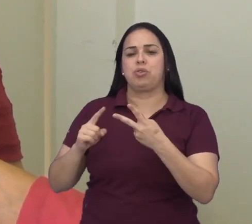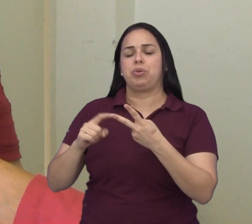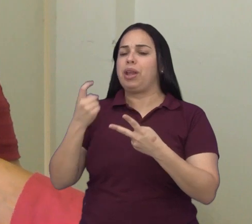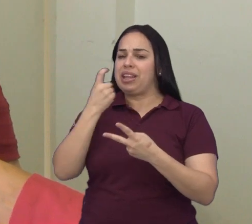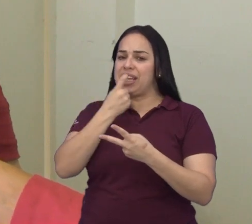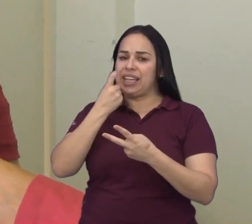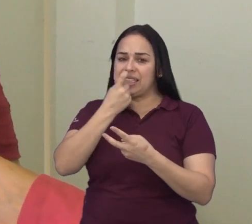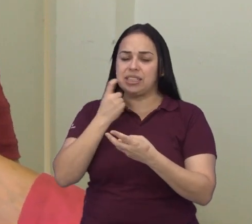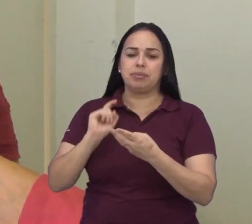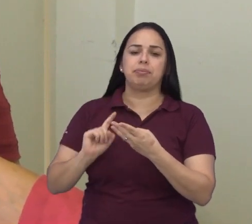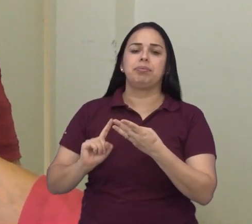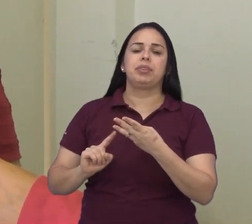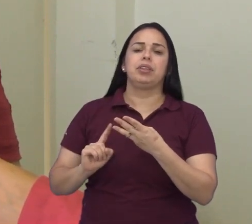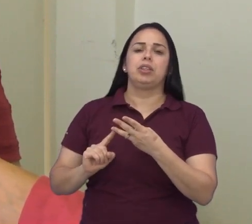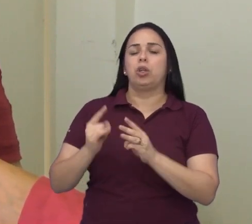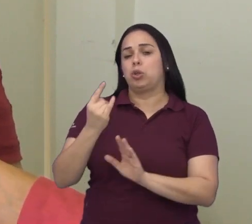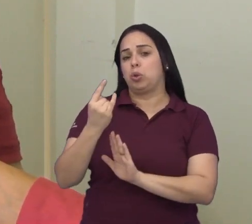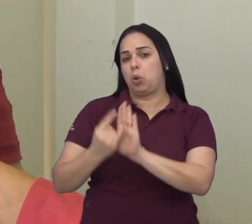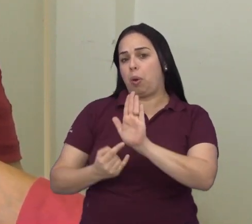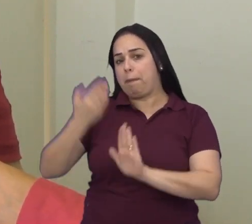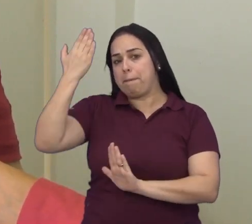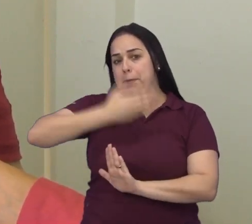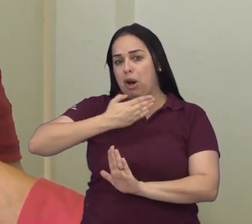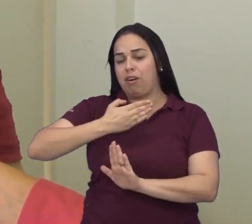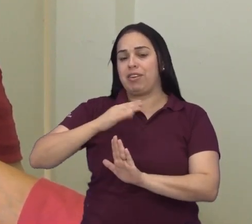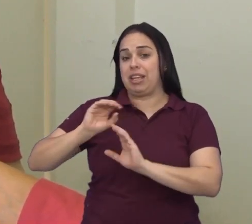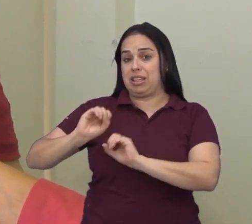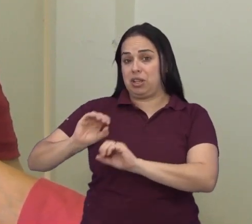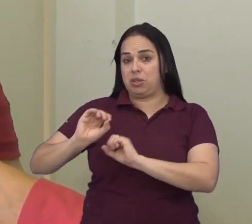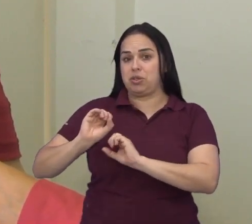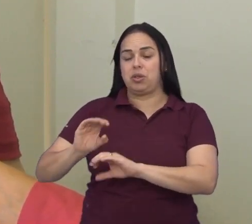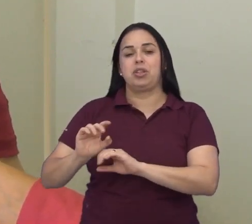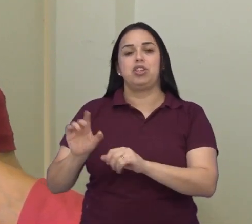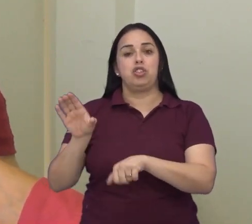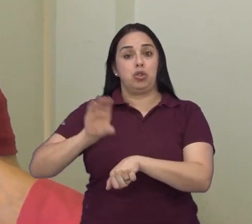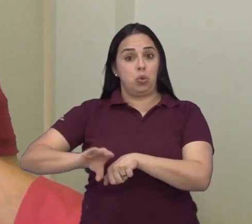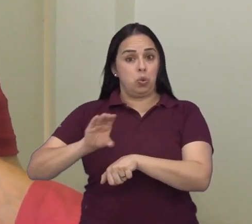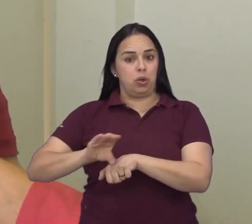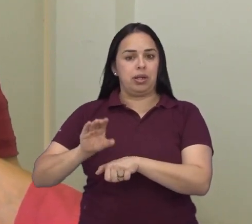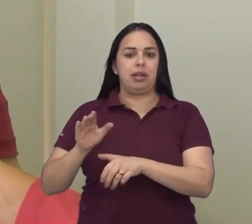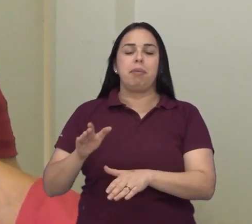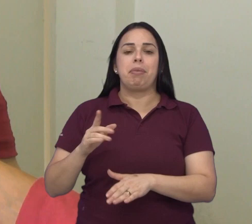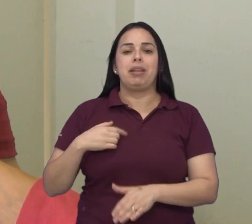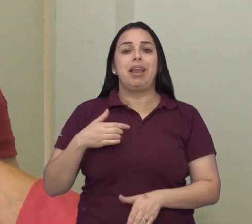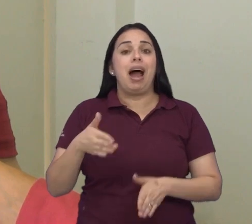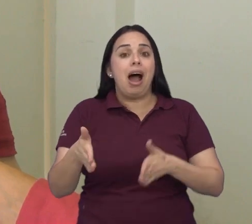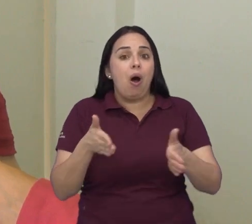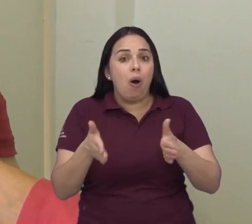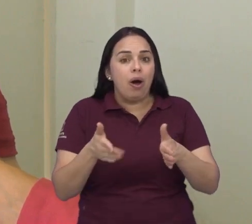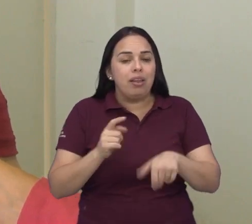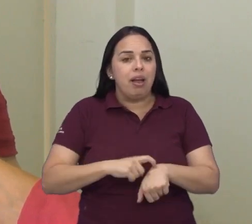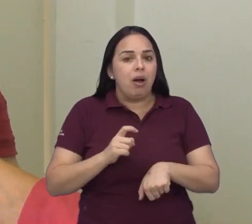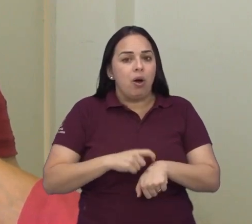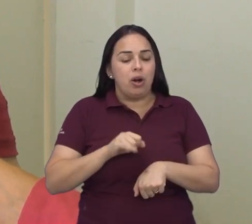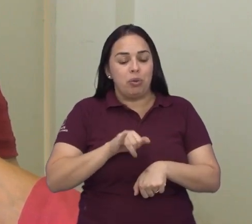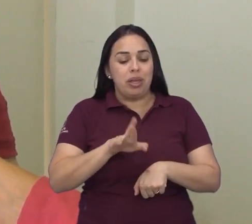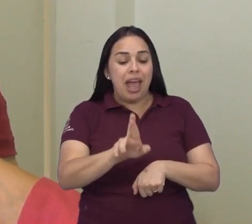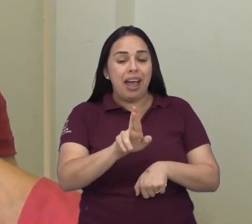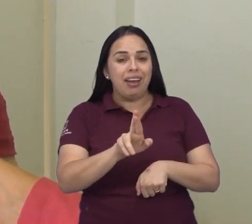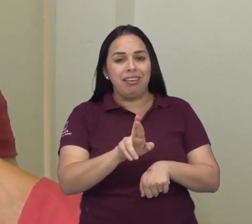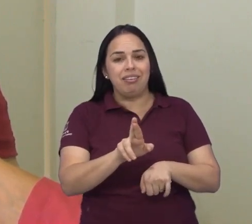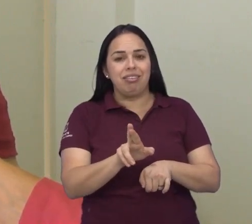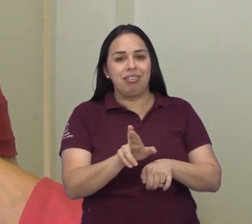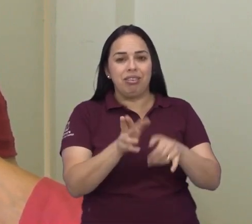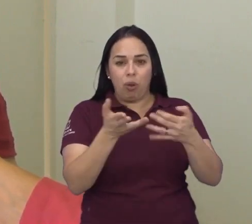recibos odontológicos, todos os recibos de educação, de cursos, para quando chegar perto do imposto